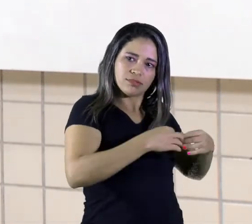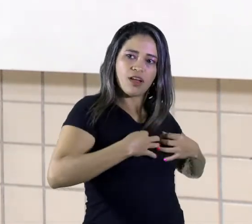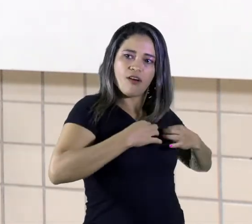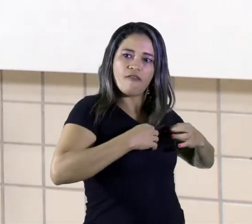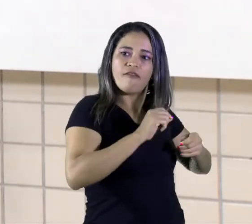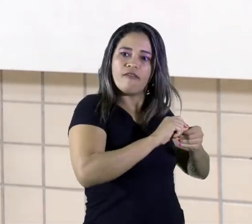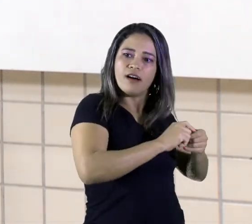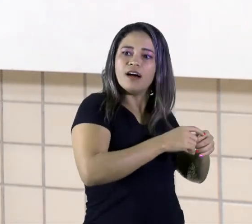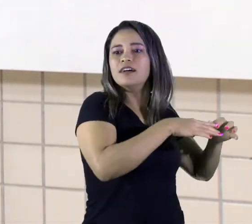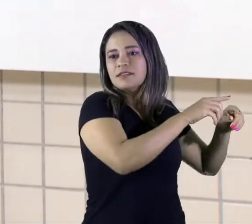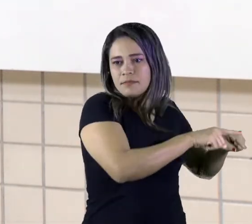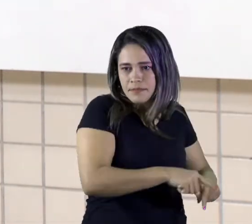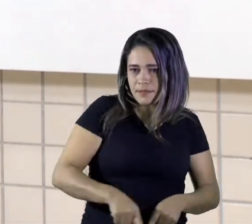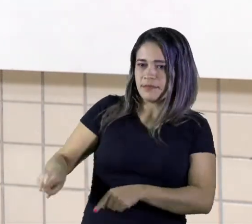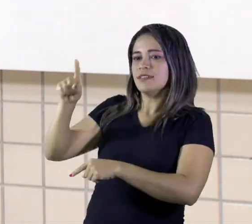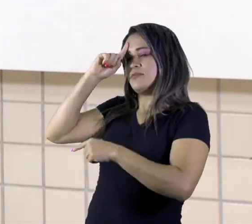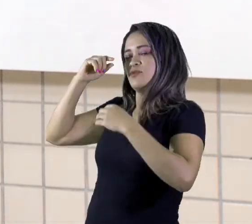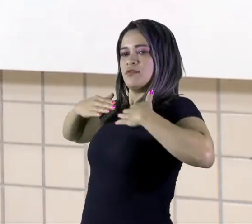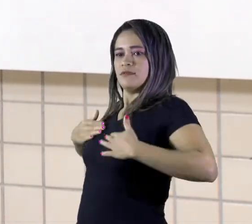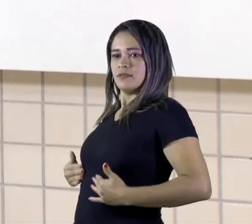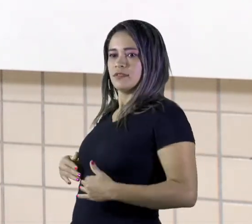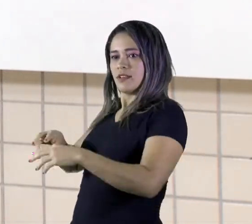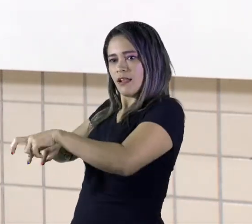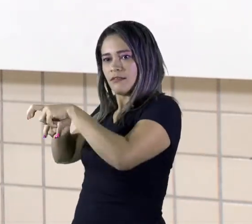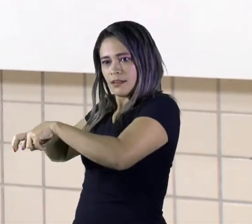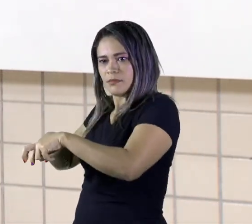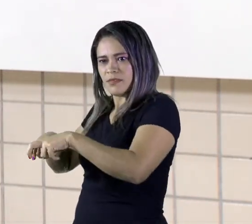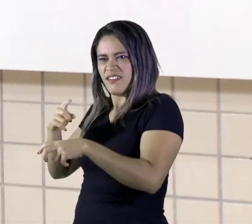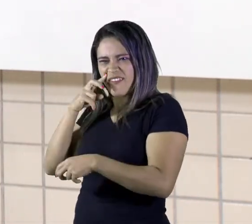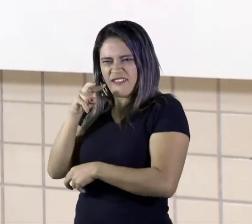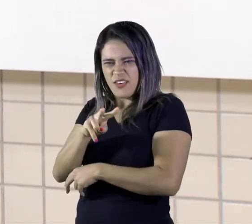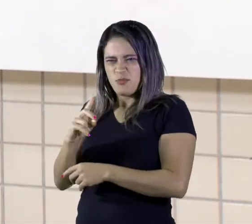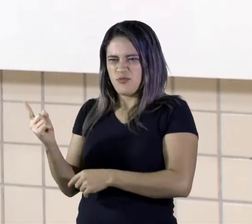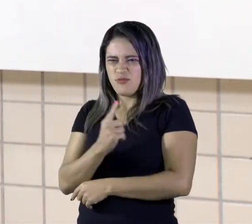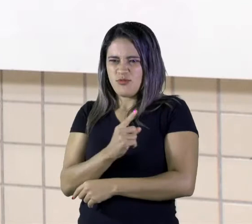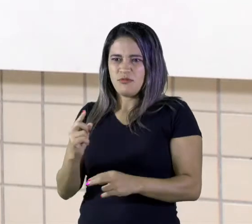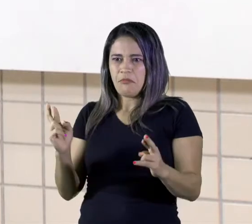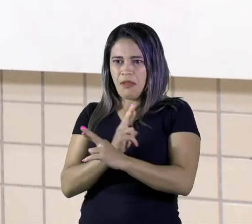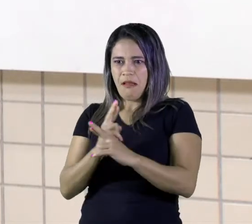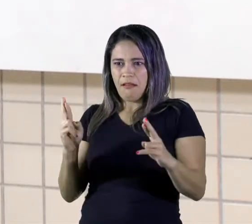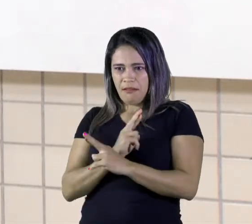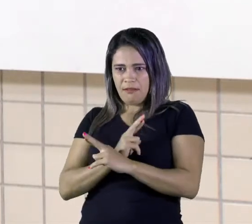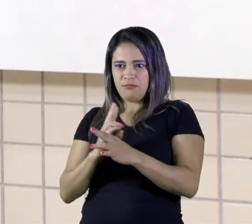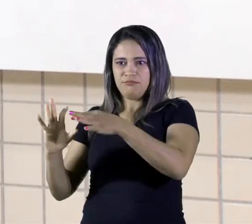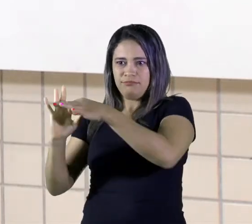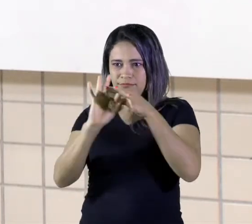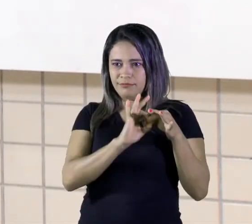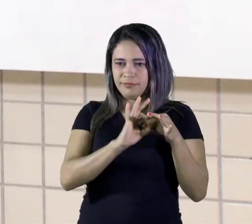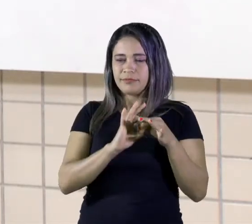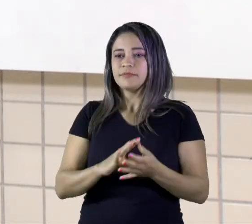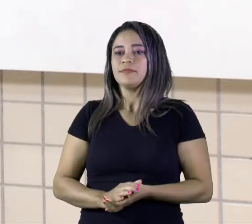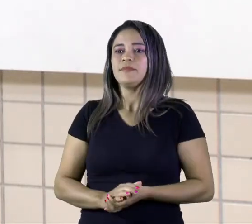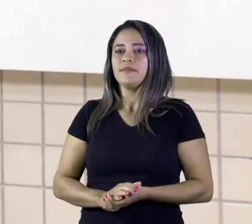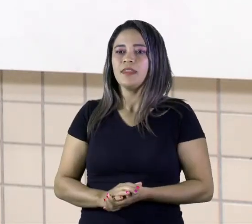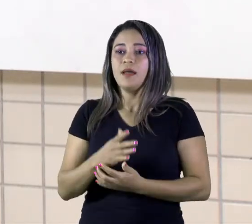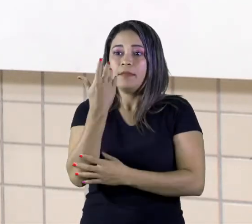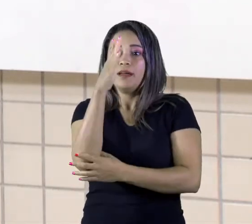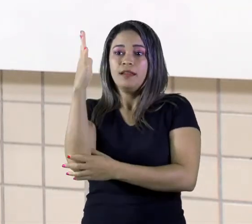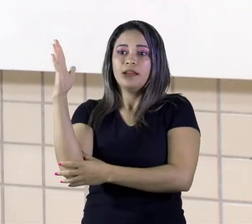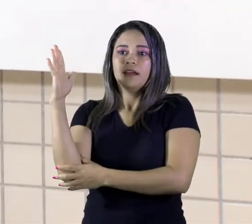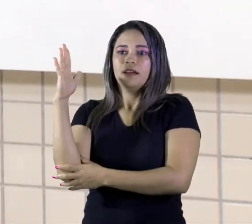lá no campo. Você viu como os dois se completam? A madeira para a fábrica de móveis. O